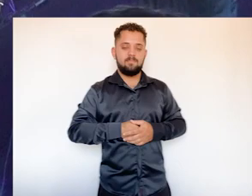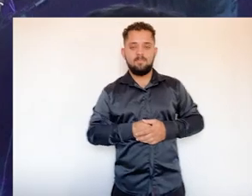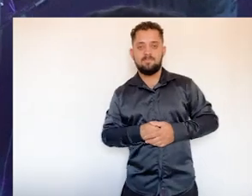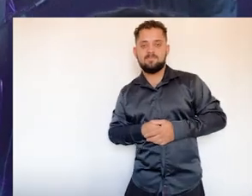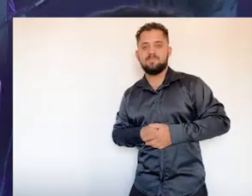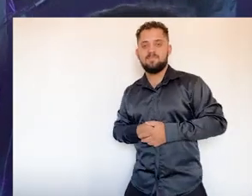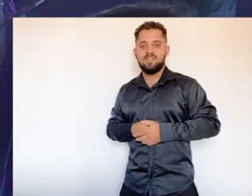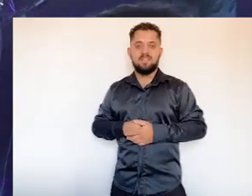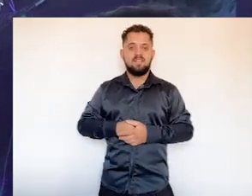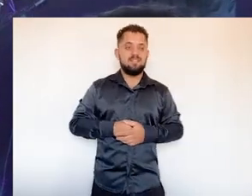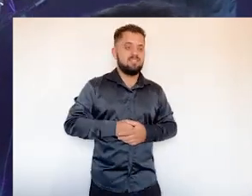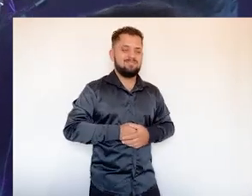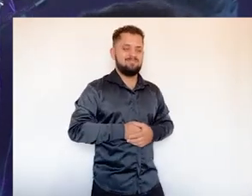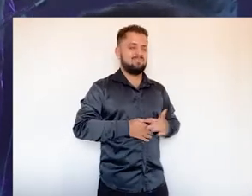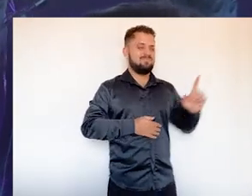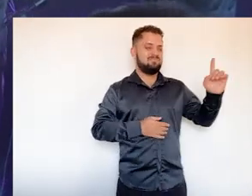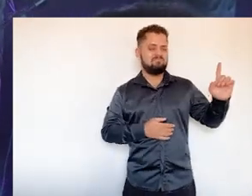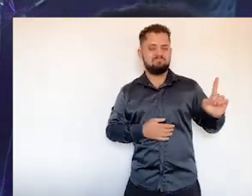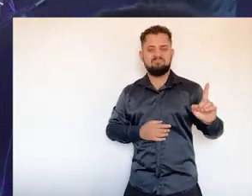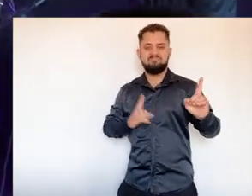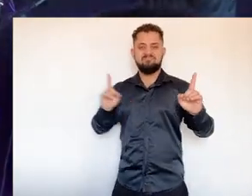ver